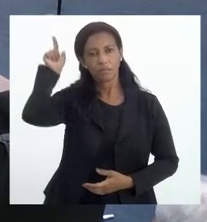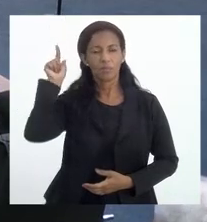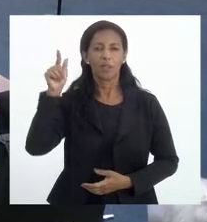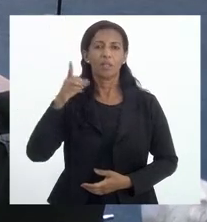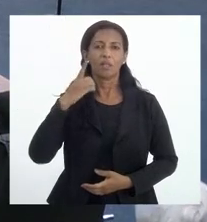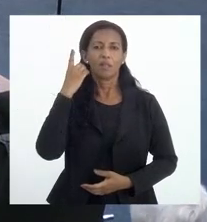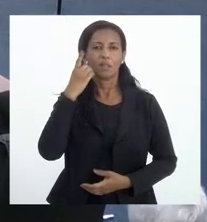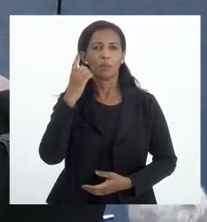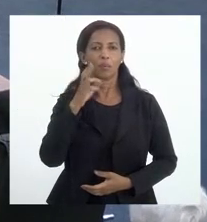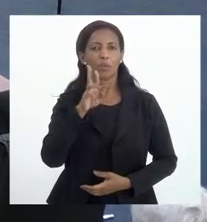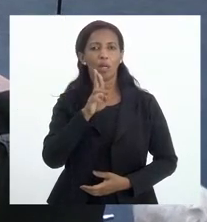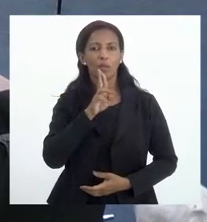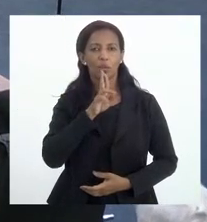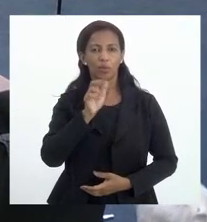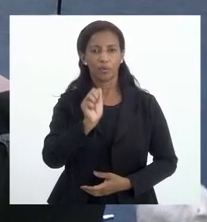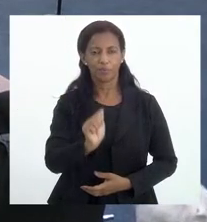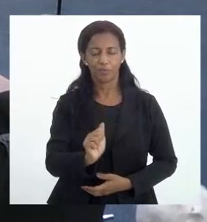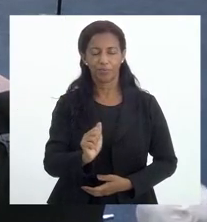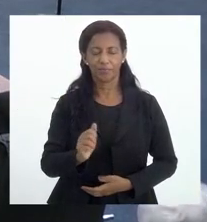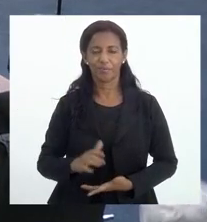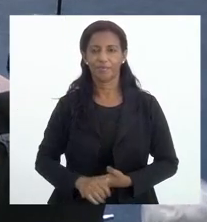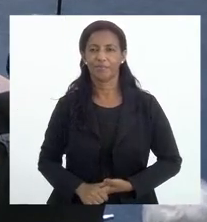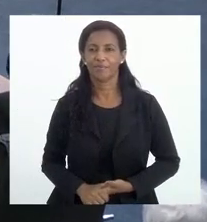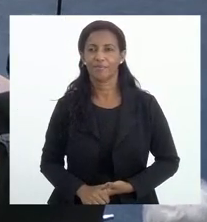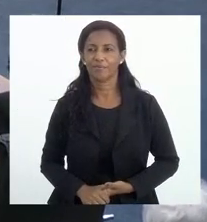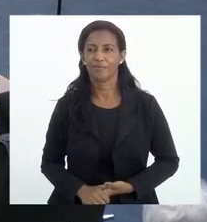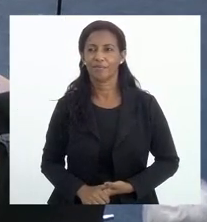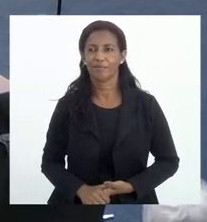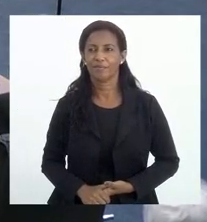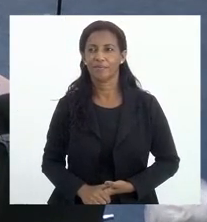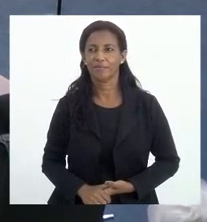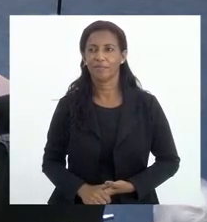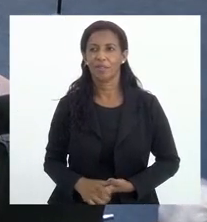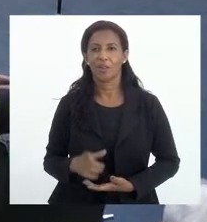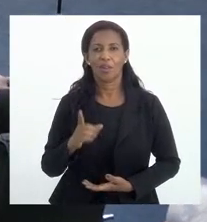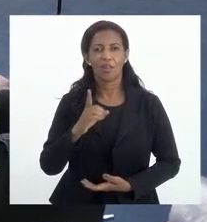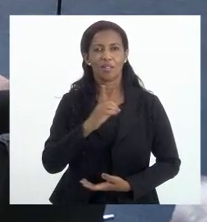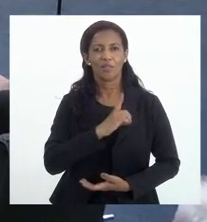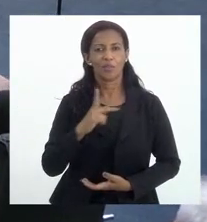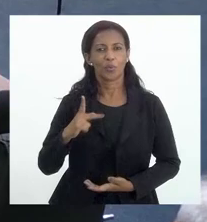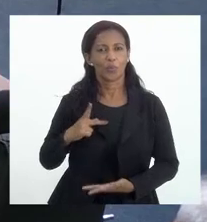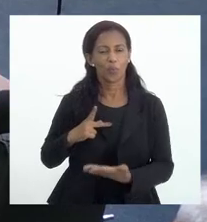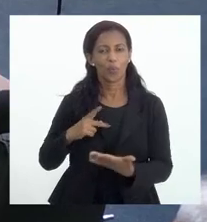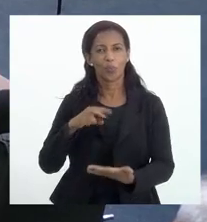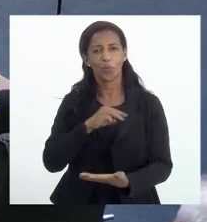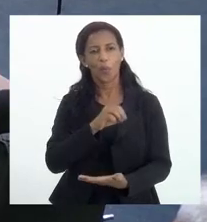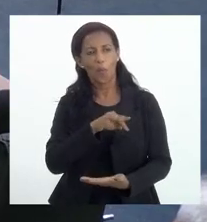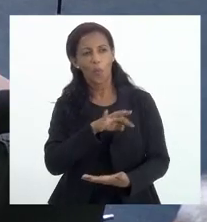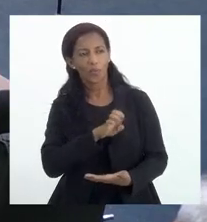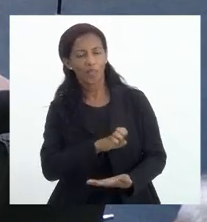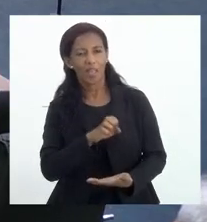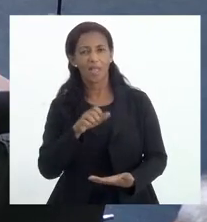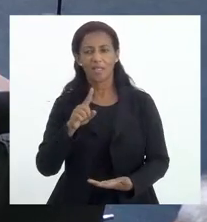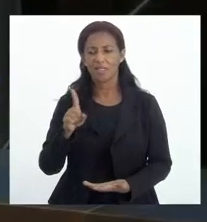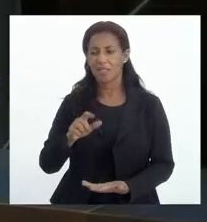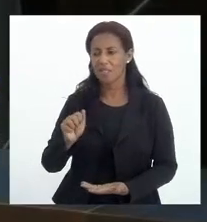deputado Rodrigo, nosso defensor Rodrigo também, Zamit, Montese,